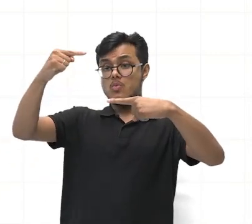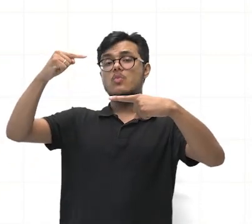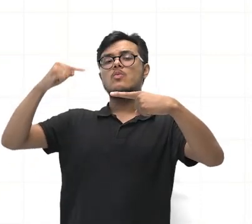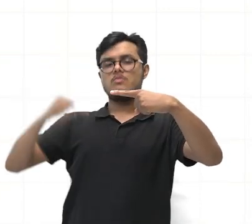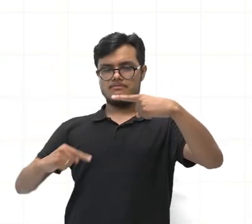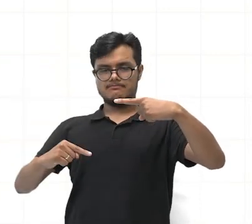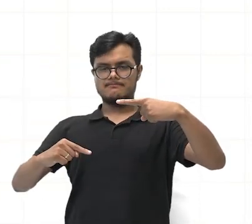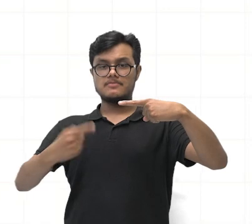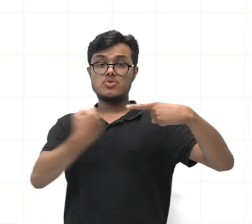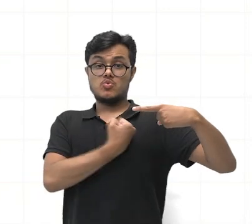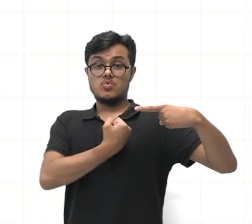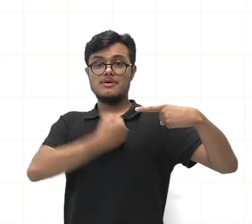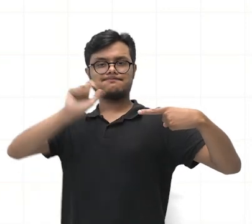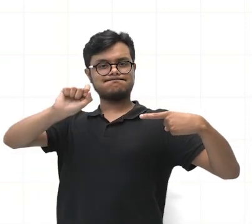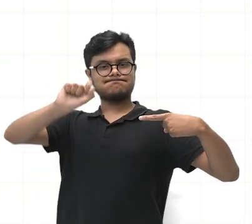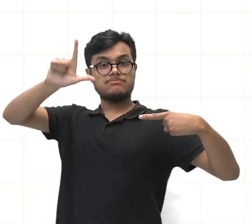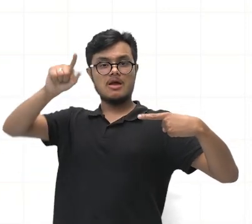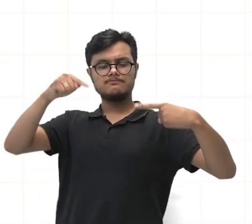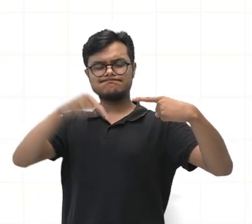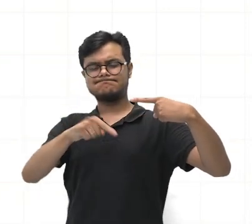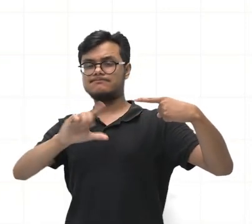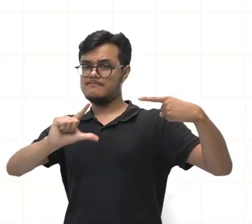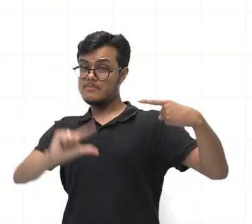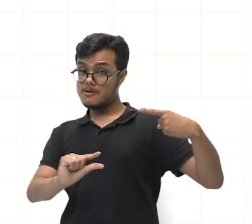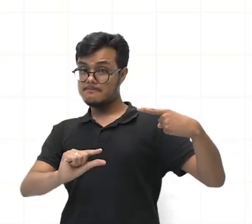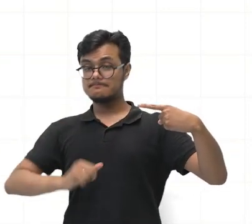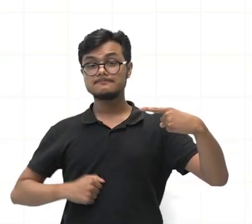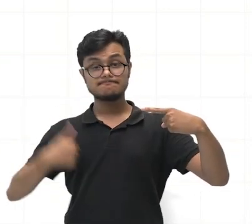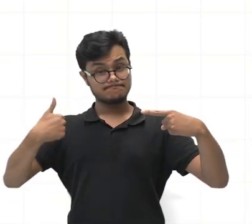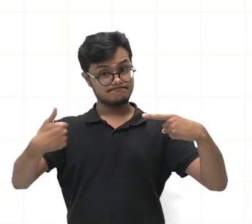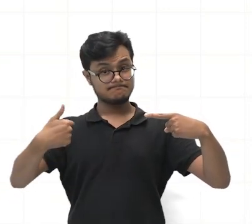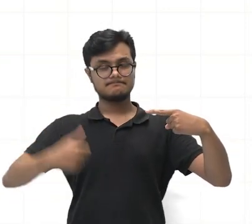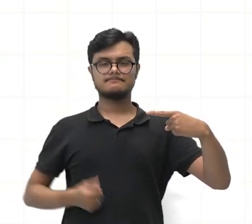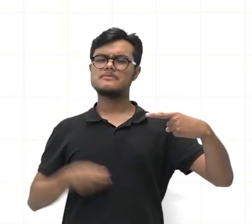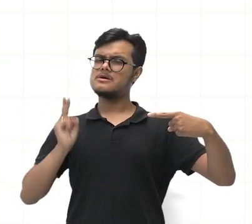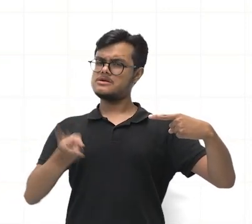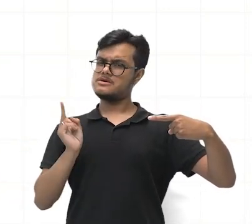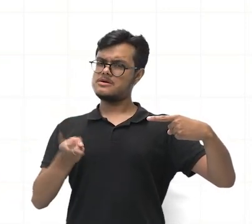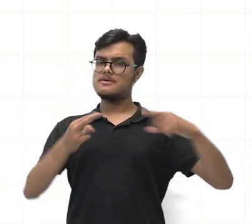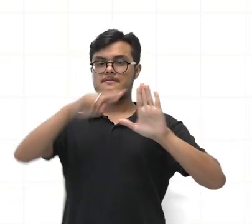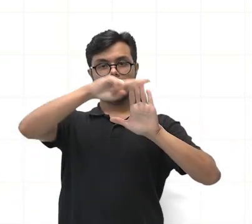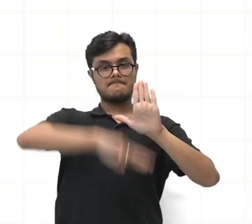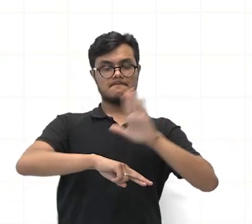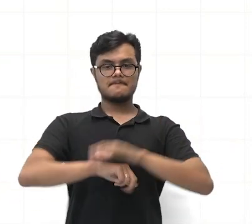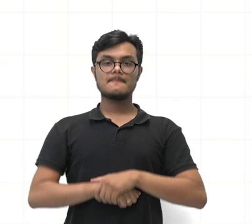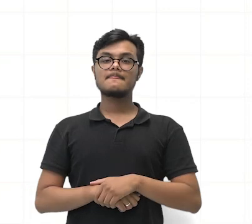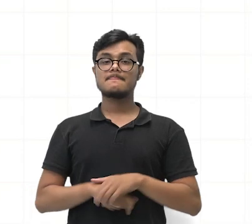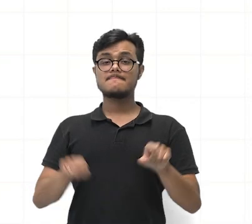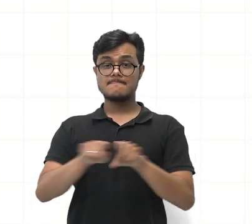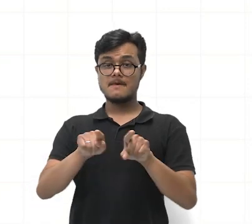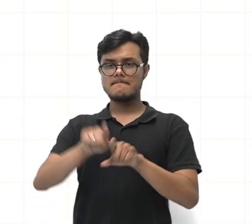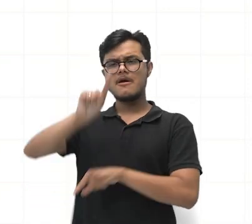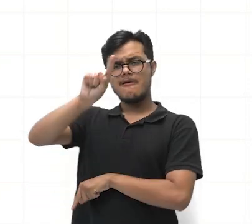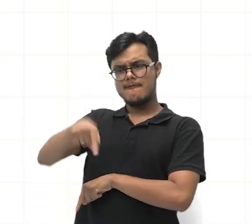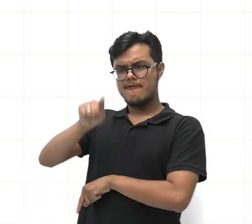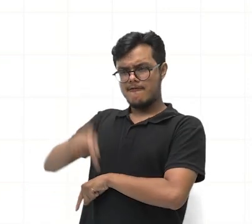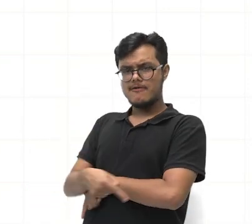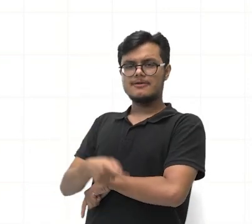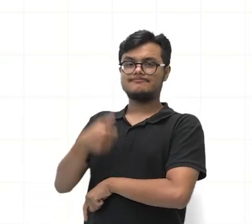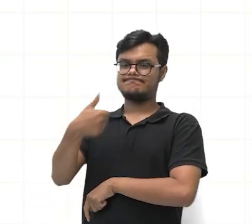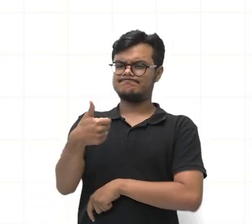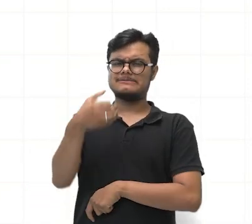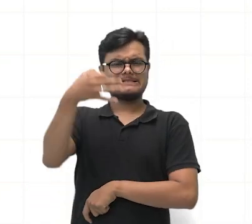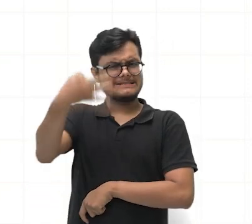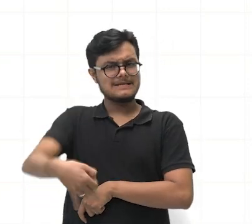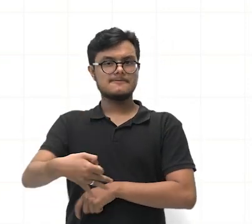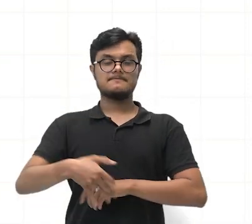cima e o menor o que fica embaixo. Tá legal? Não pode esquecer também que você vai colocar vírgula embaixo de